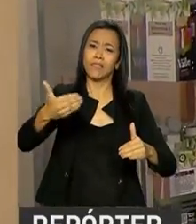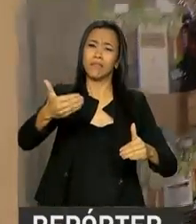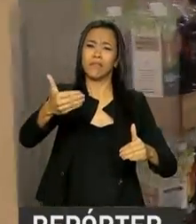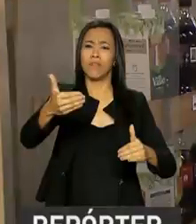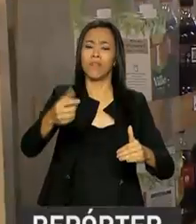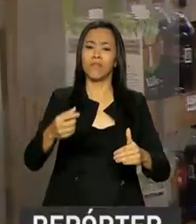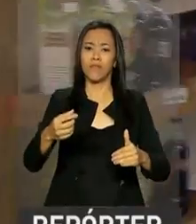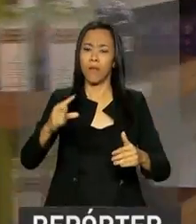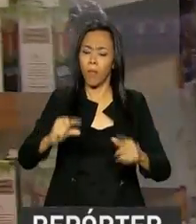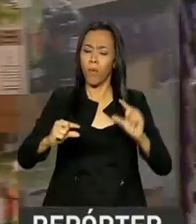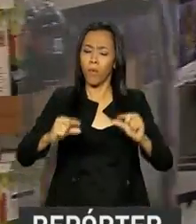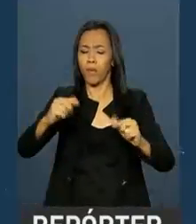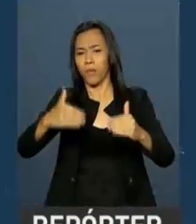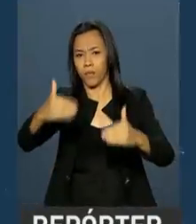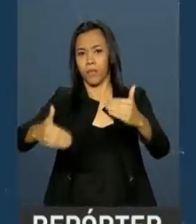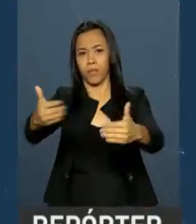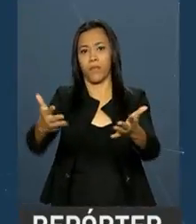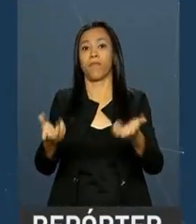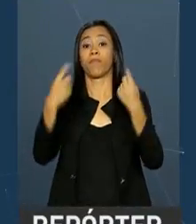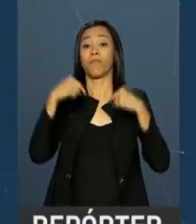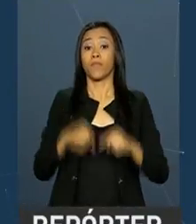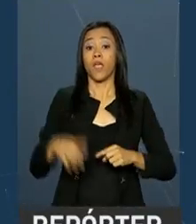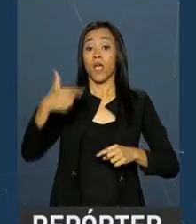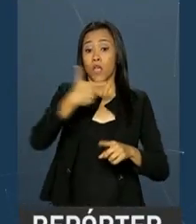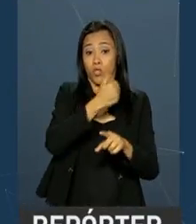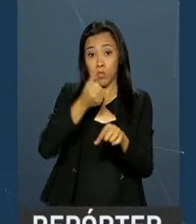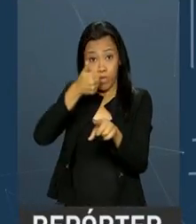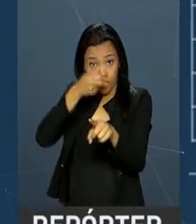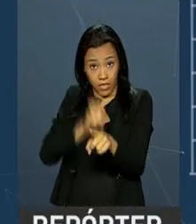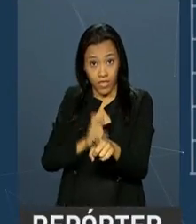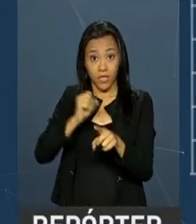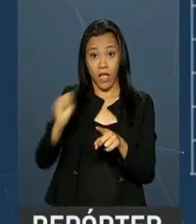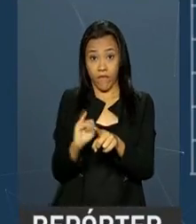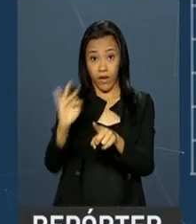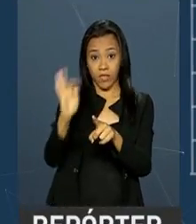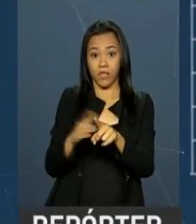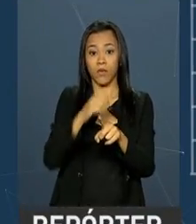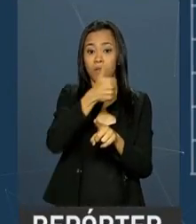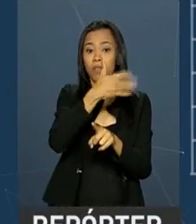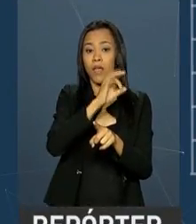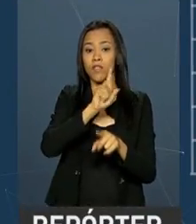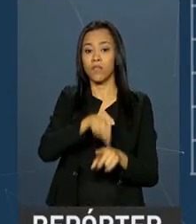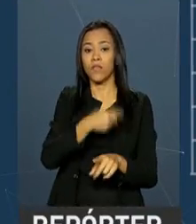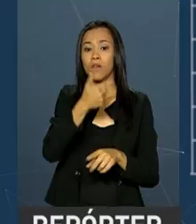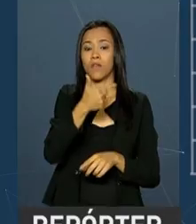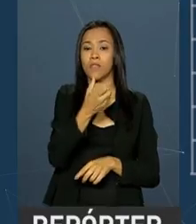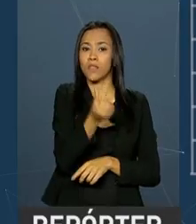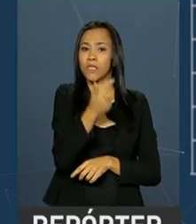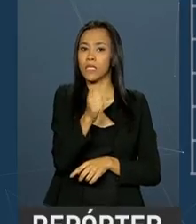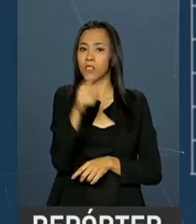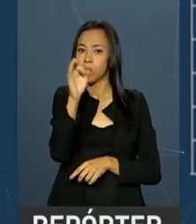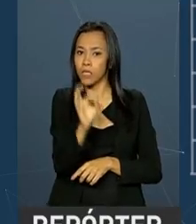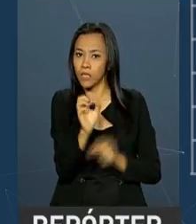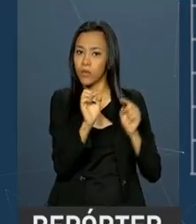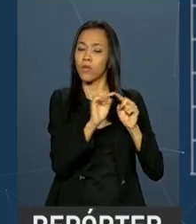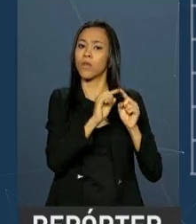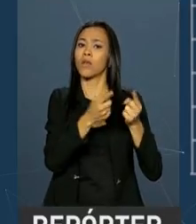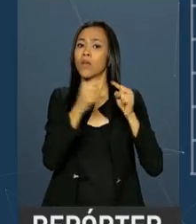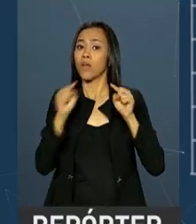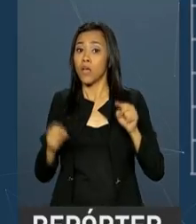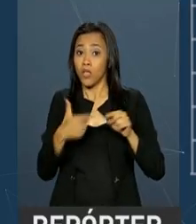o latino aumento enquanto em 2015 a inflação fechou em 10,67 por cento em